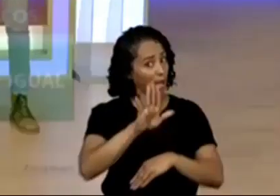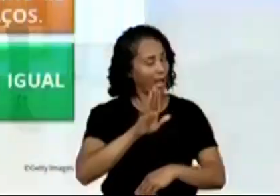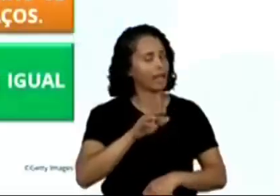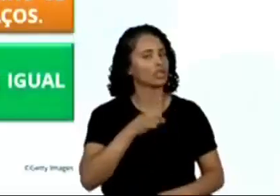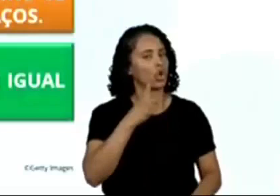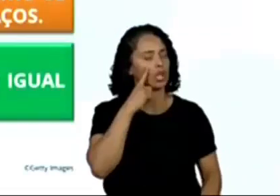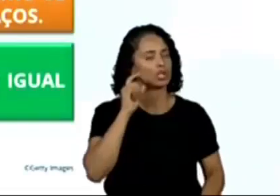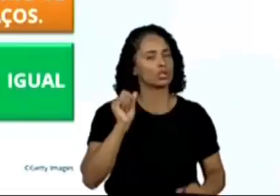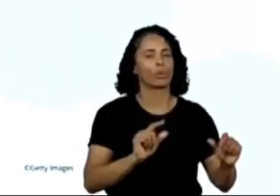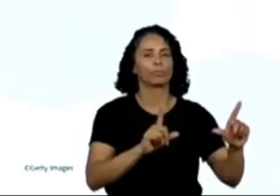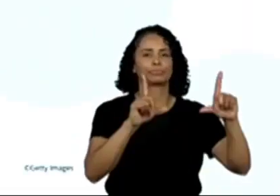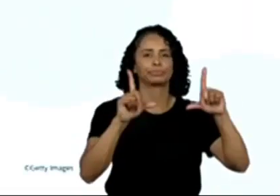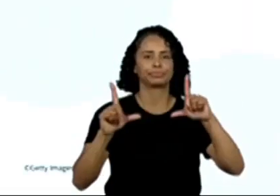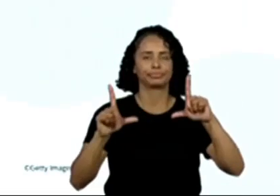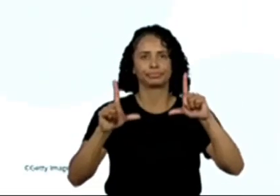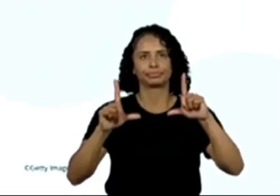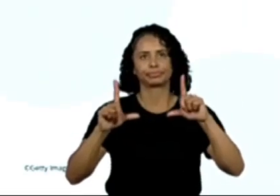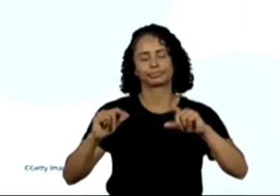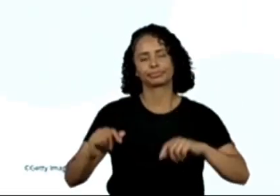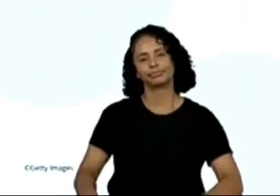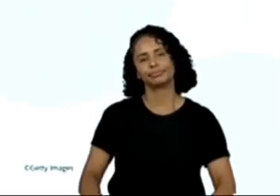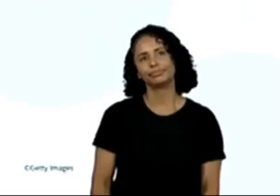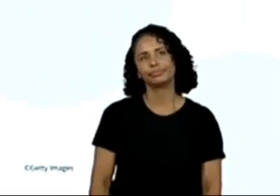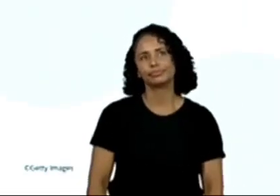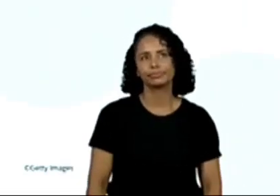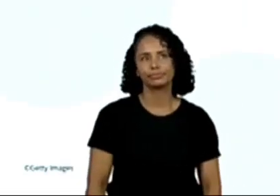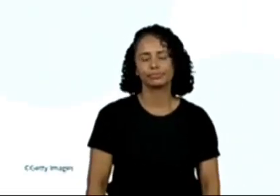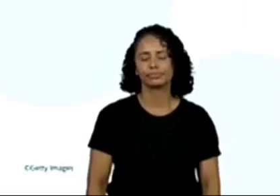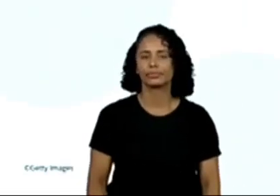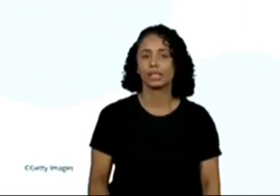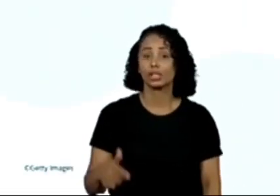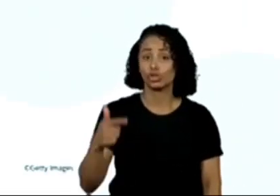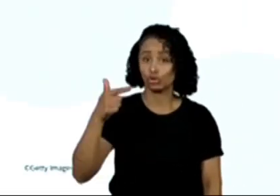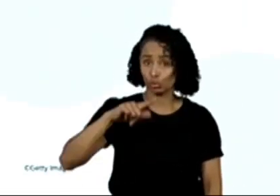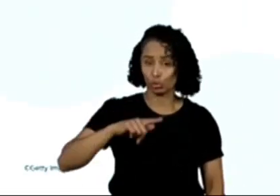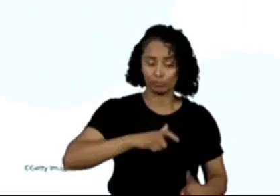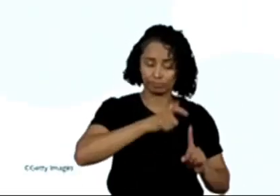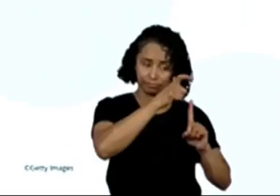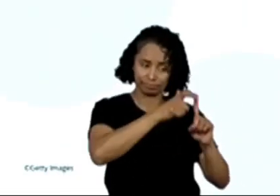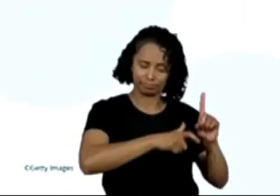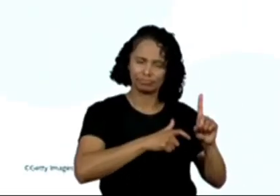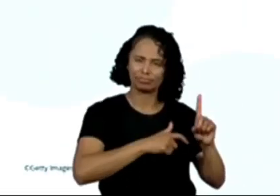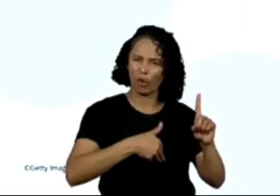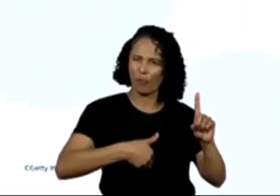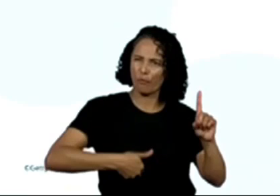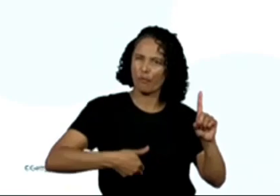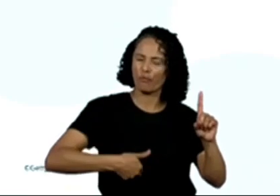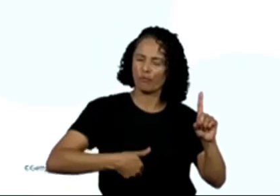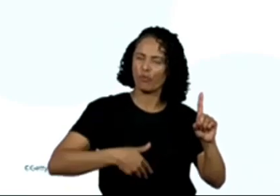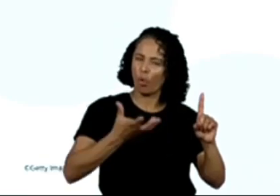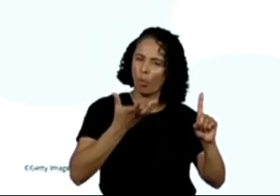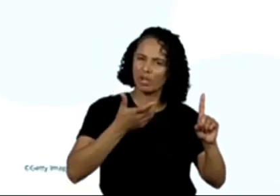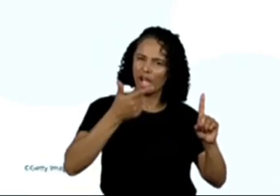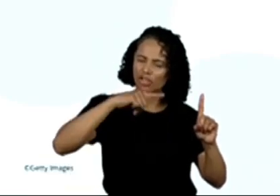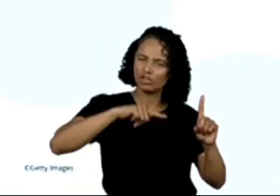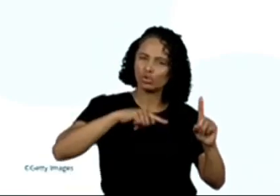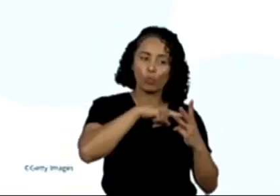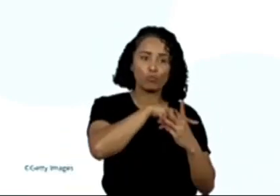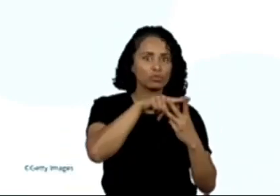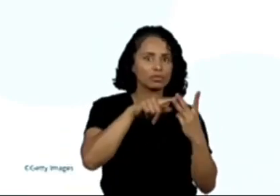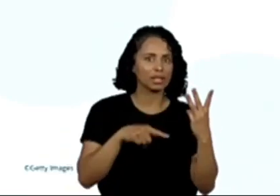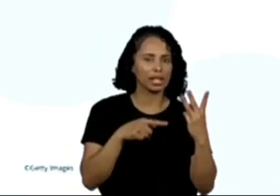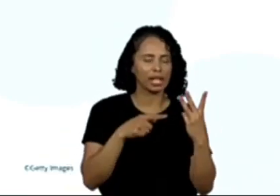ver o seguinte, ó. Então eu vou lá. Então, de novo, a Vitória tá com fome, né? Ela quer 3 pedaços aí. Ela